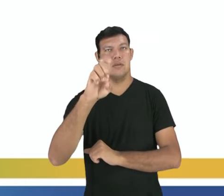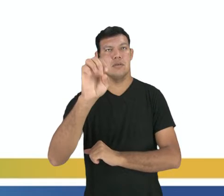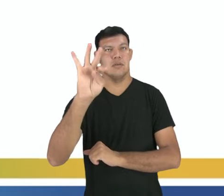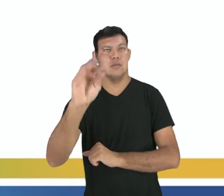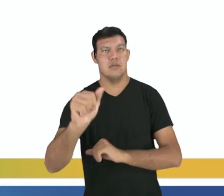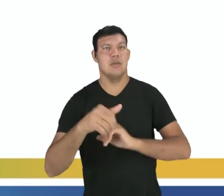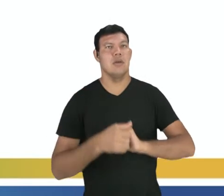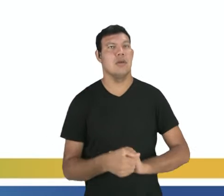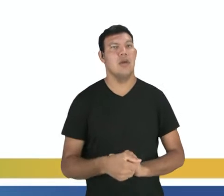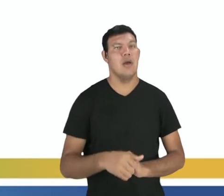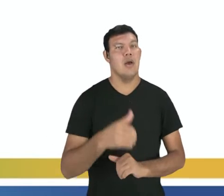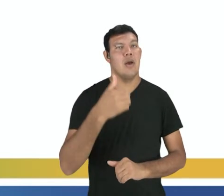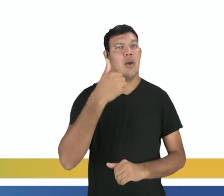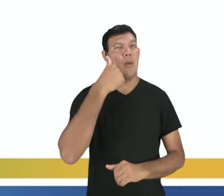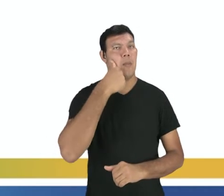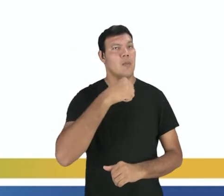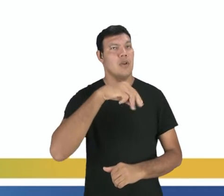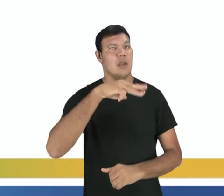Redegondes estudava português,